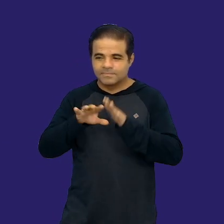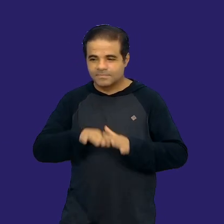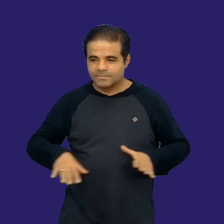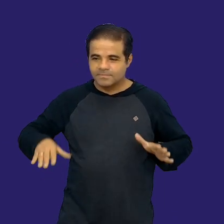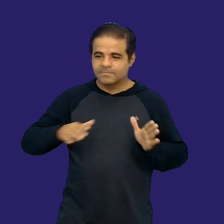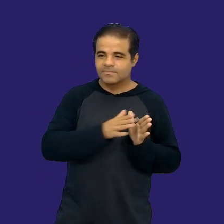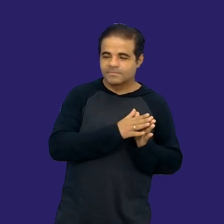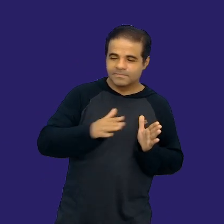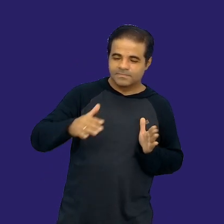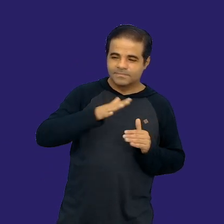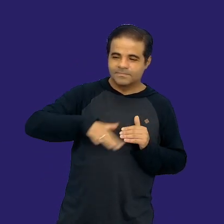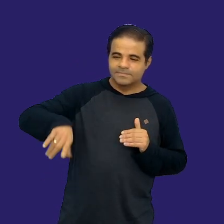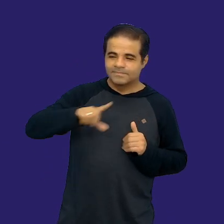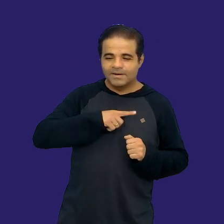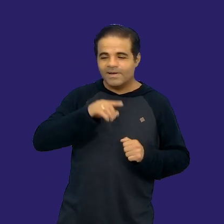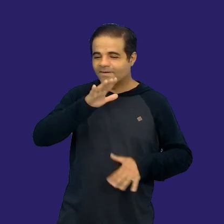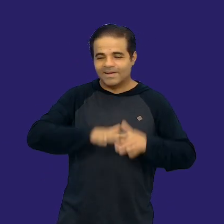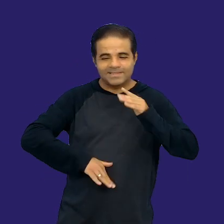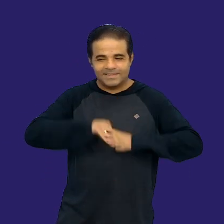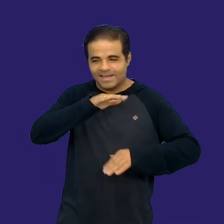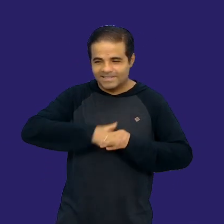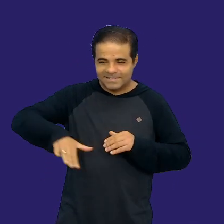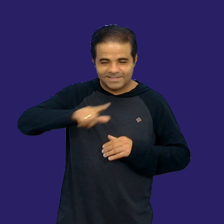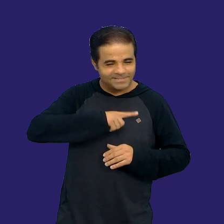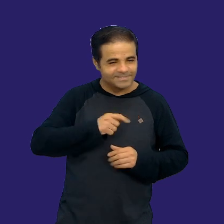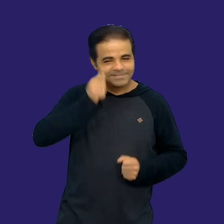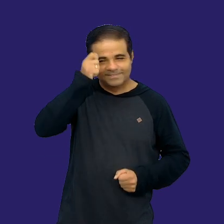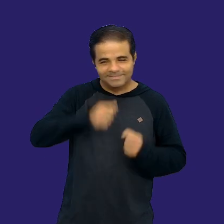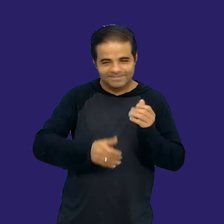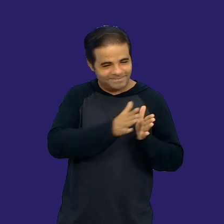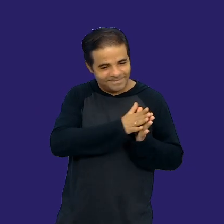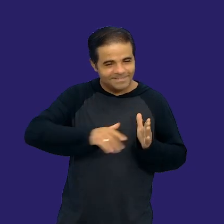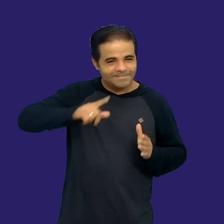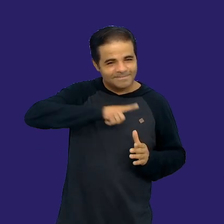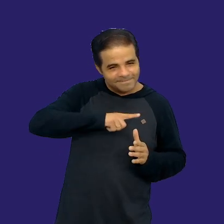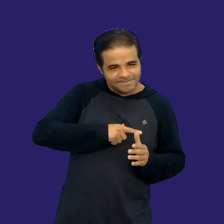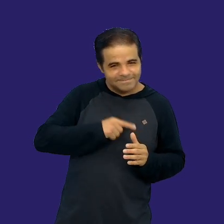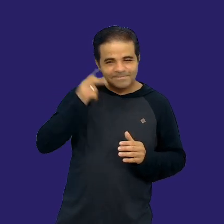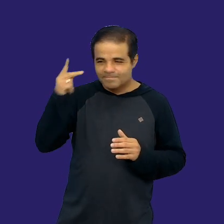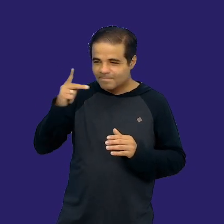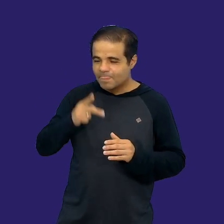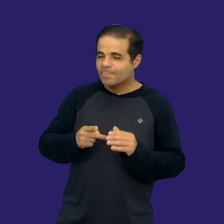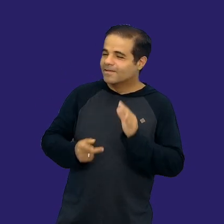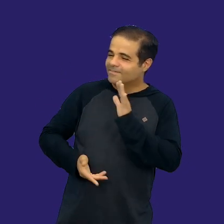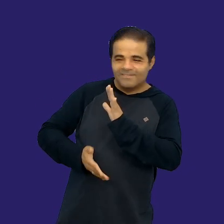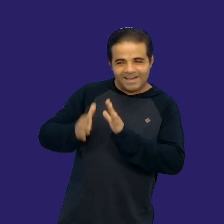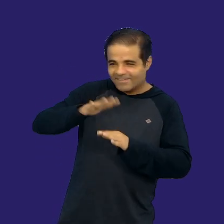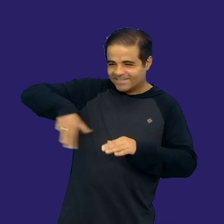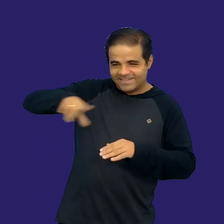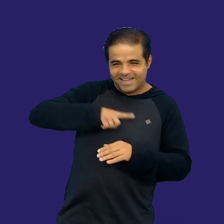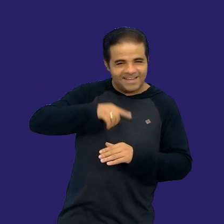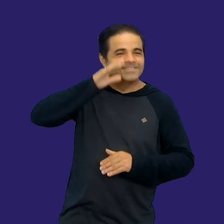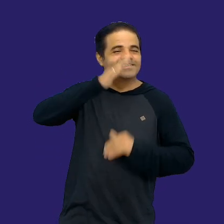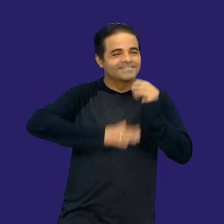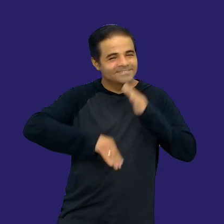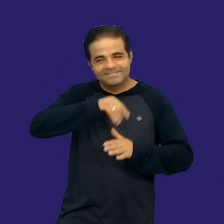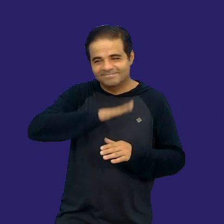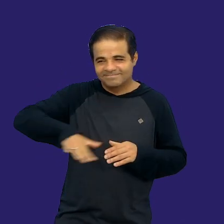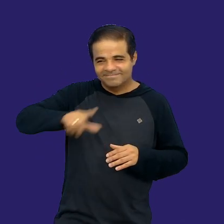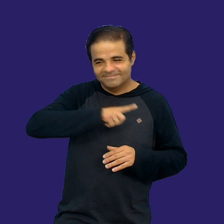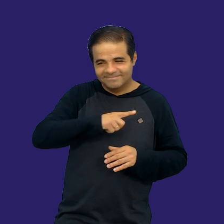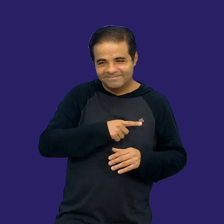formação de série, né? Cada série tem lá a sua parte específica